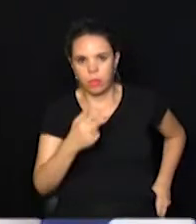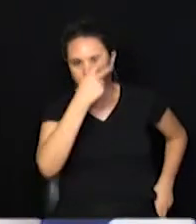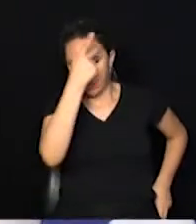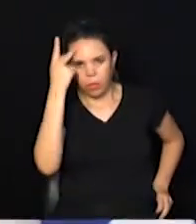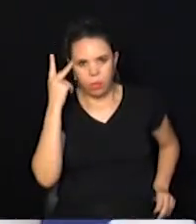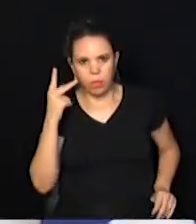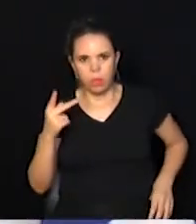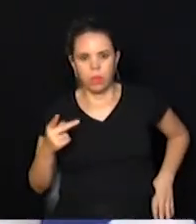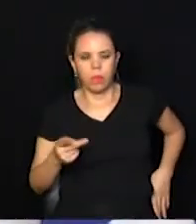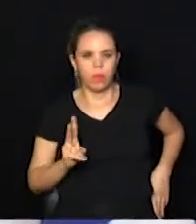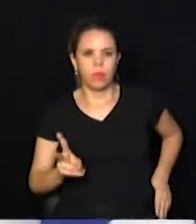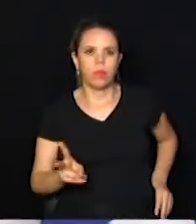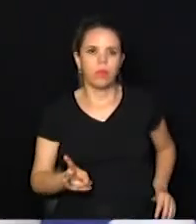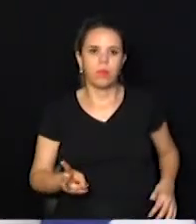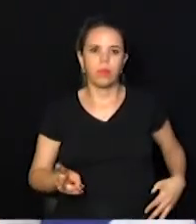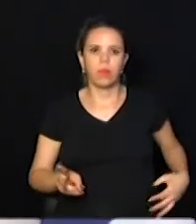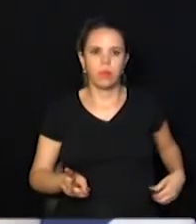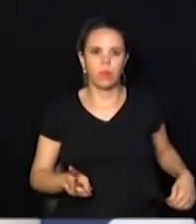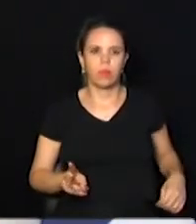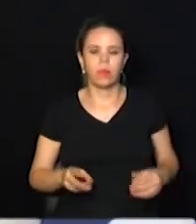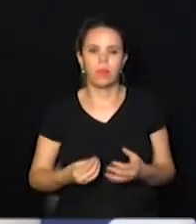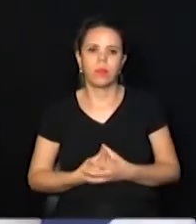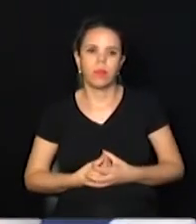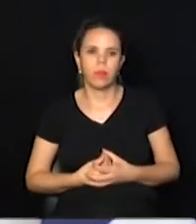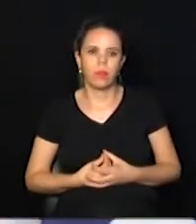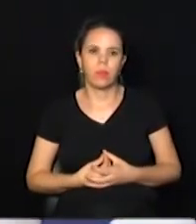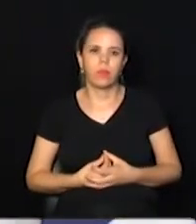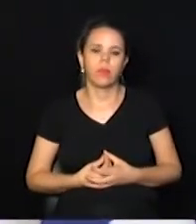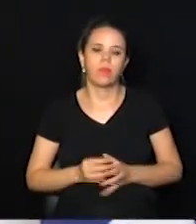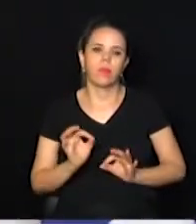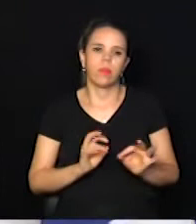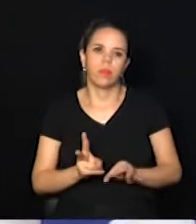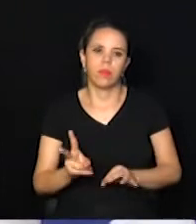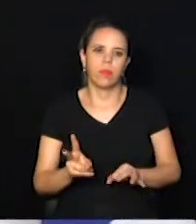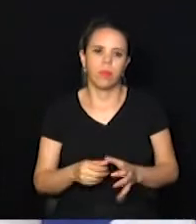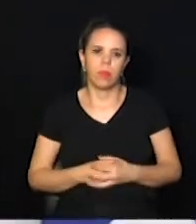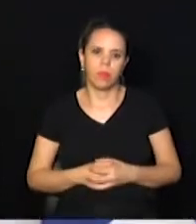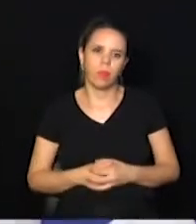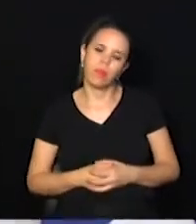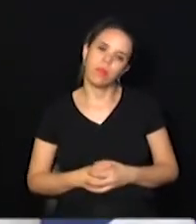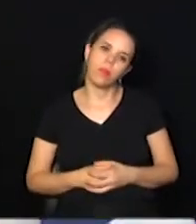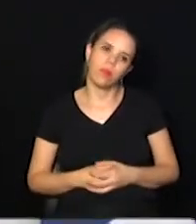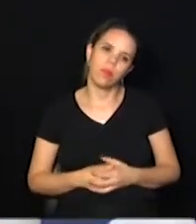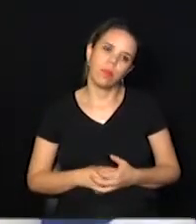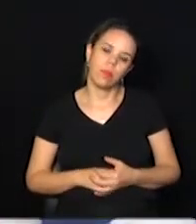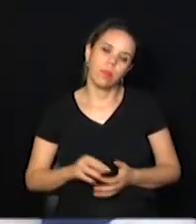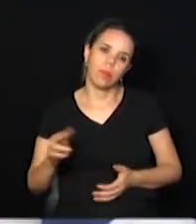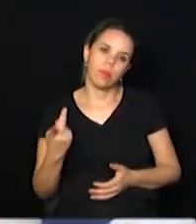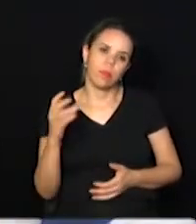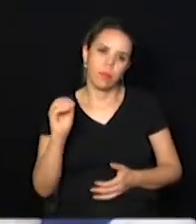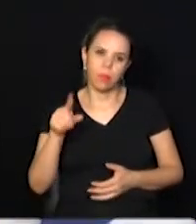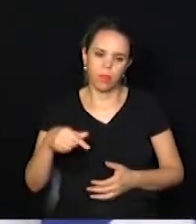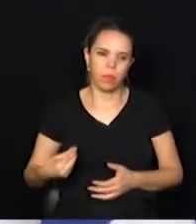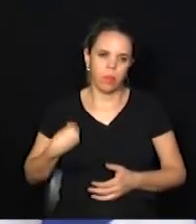pessoas continuam quando as suas obras permanecem. Então, o Toninho é